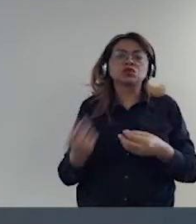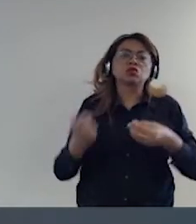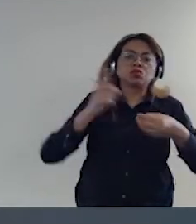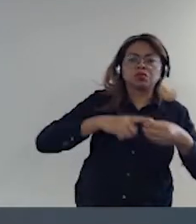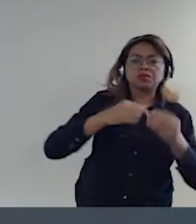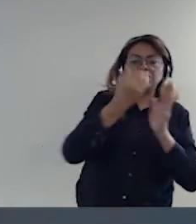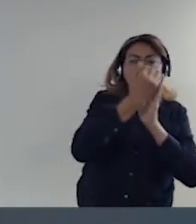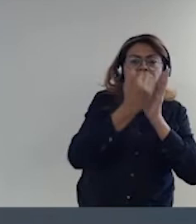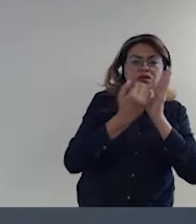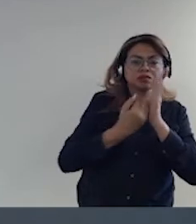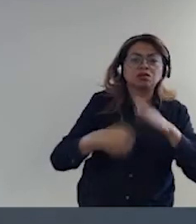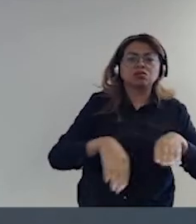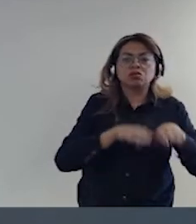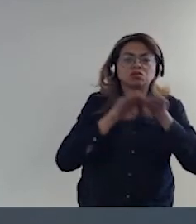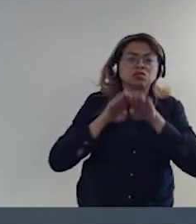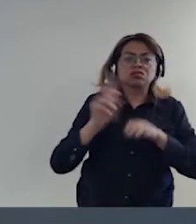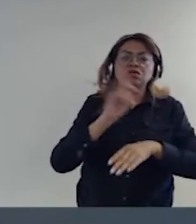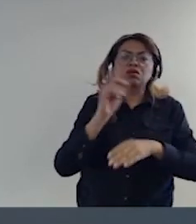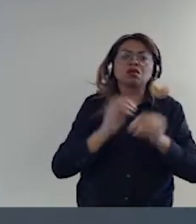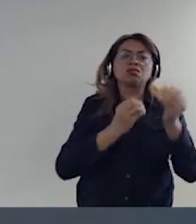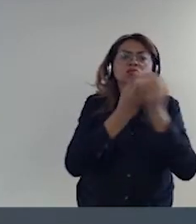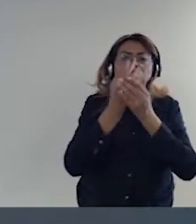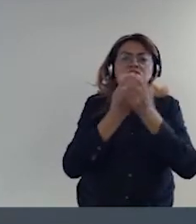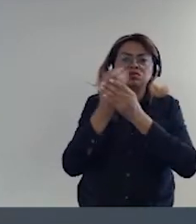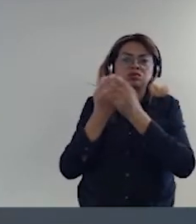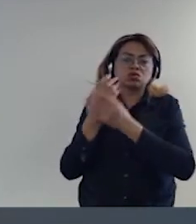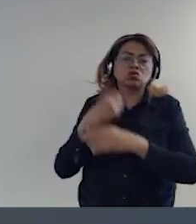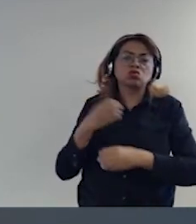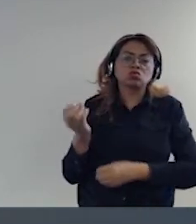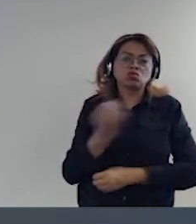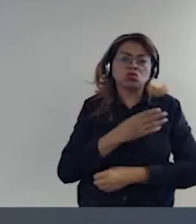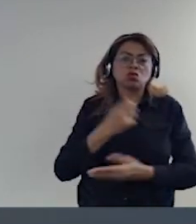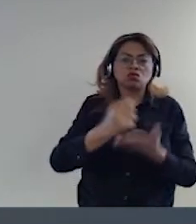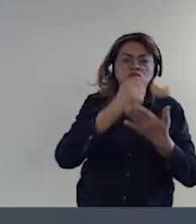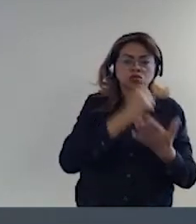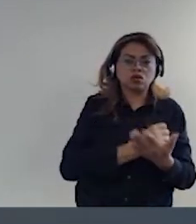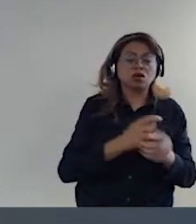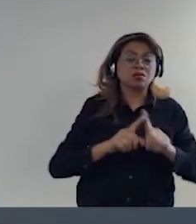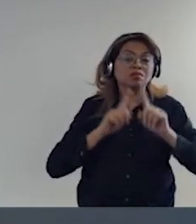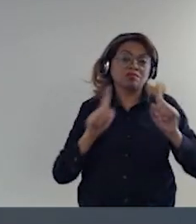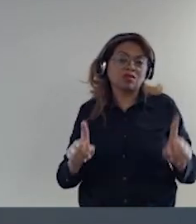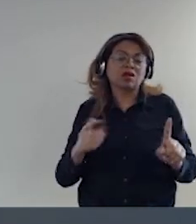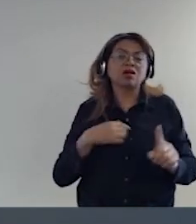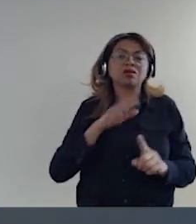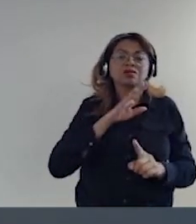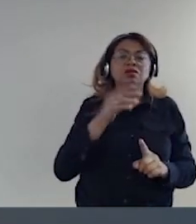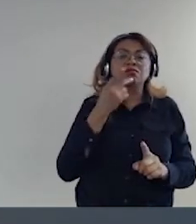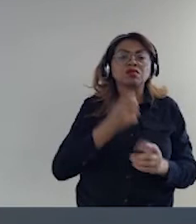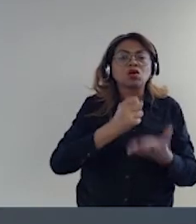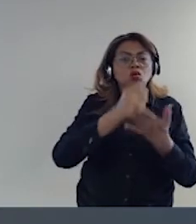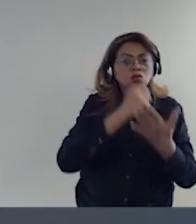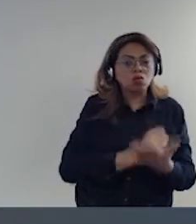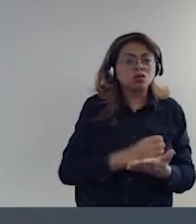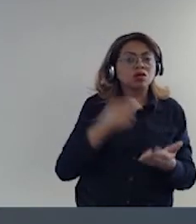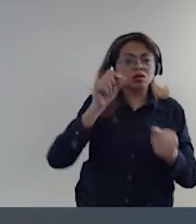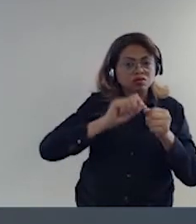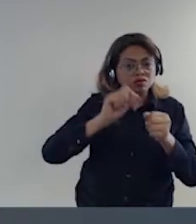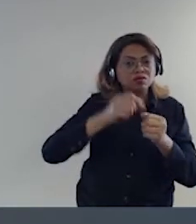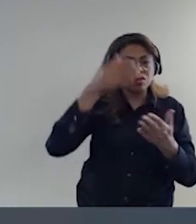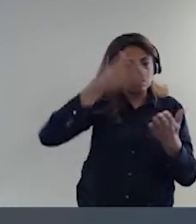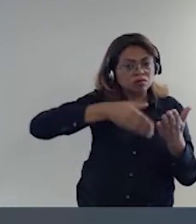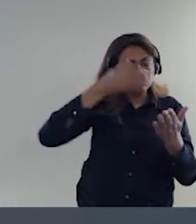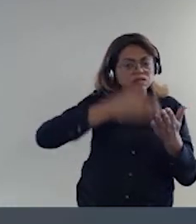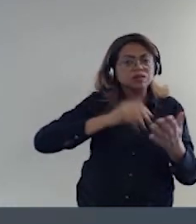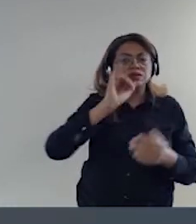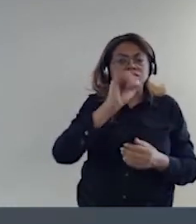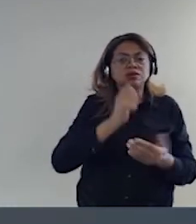recondução, a equidade, ela não é criar um novo arranjo contratual, mas ela é conservar o arranjo querido. Né? Então, nesse sentido, que se o